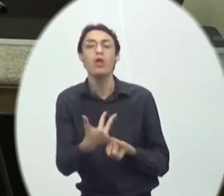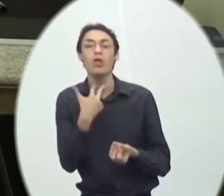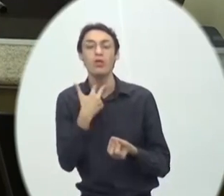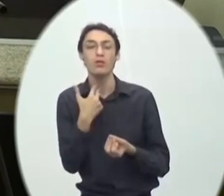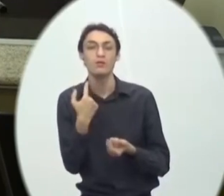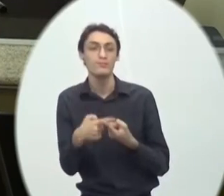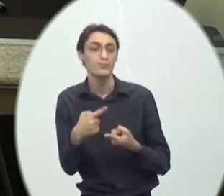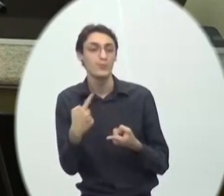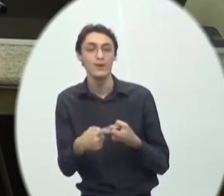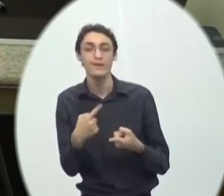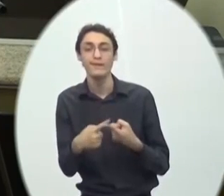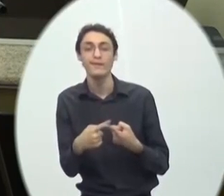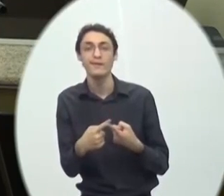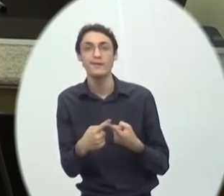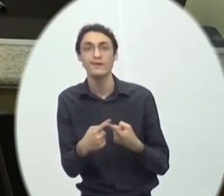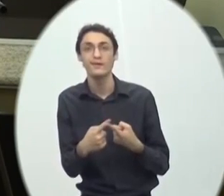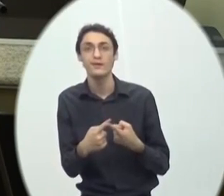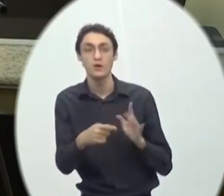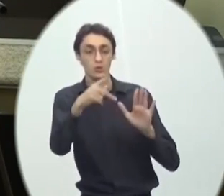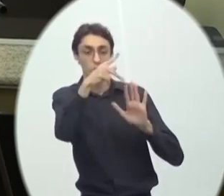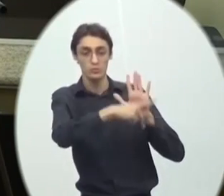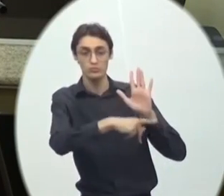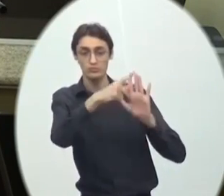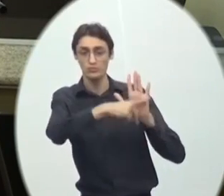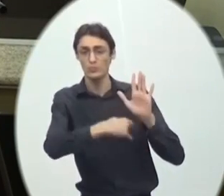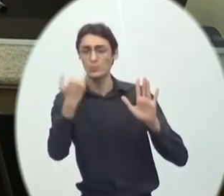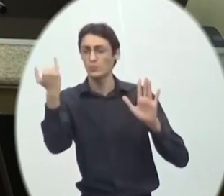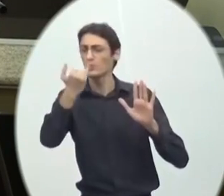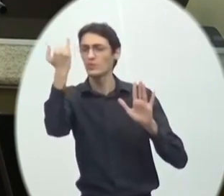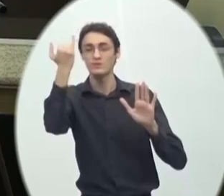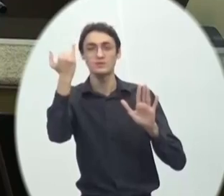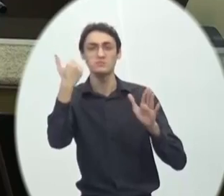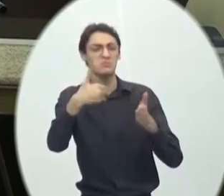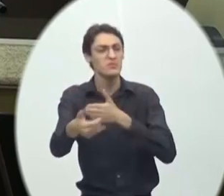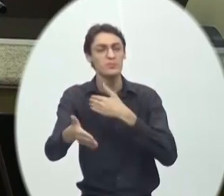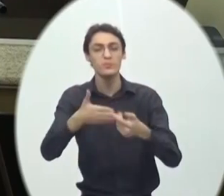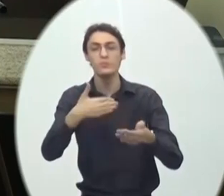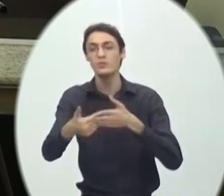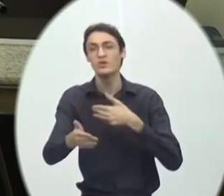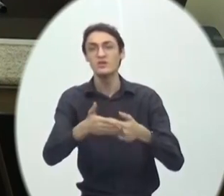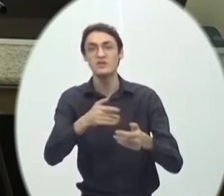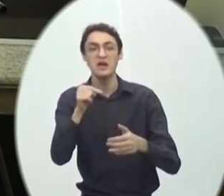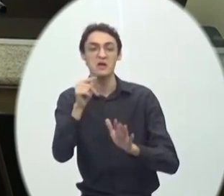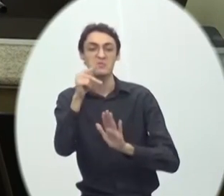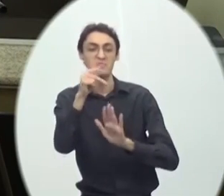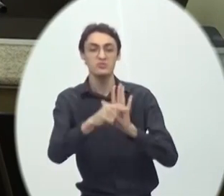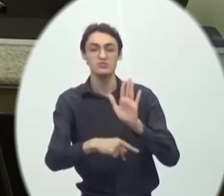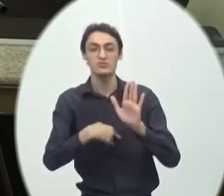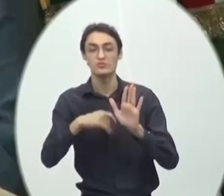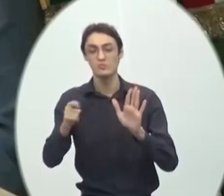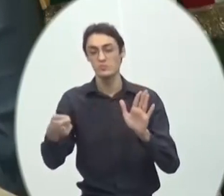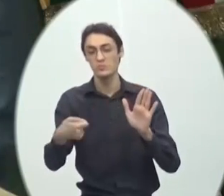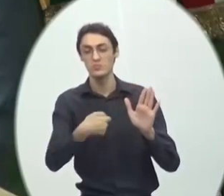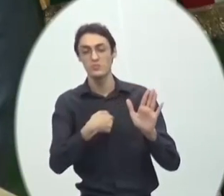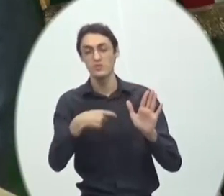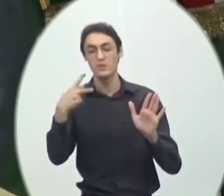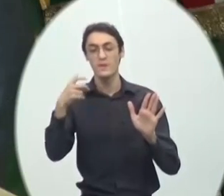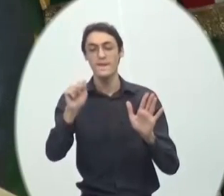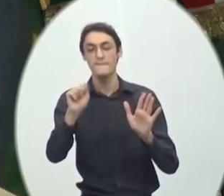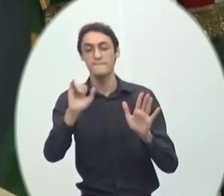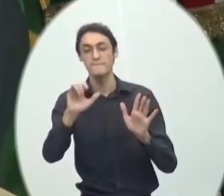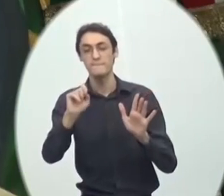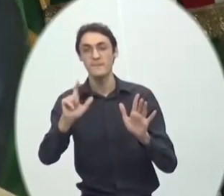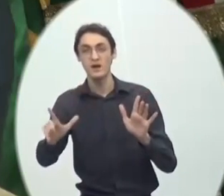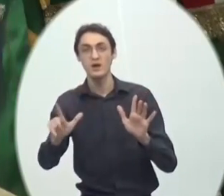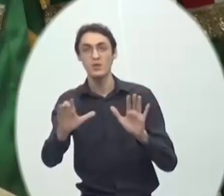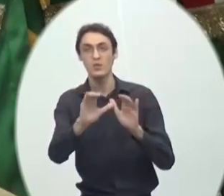é um projeto de uma magnitude que não interessa esse projeto é do vereador Paiol, não interessa, esse projeto é